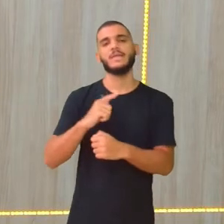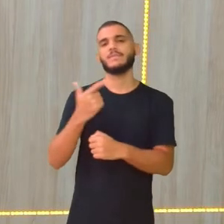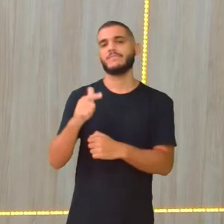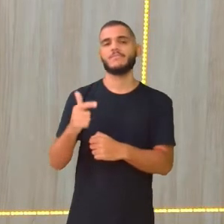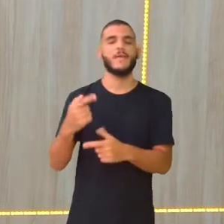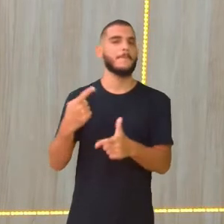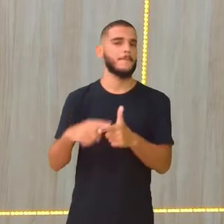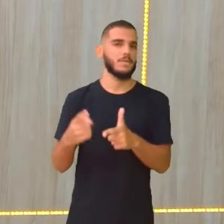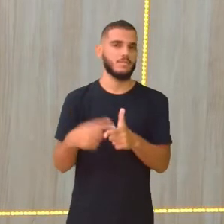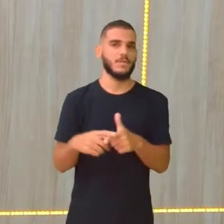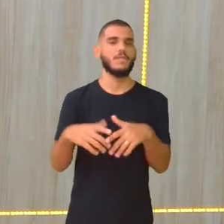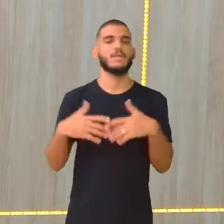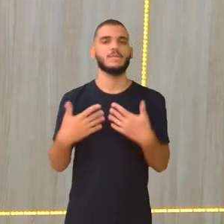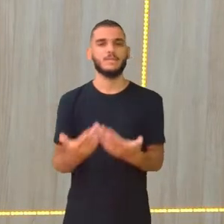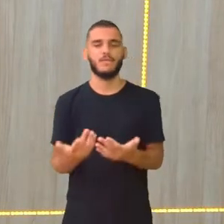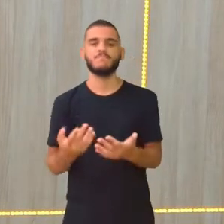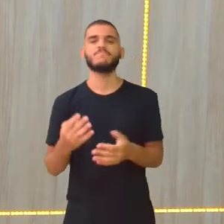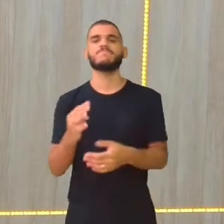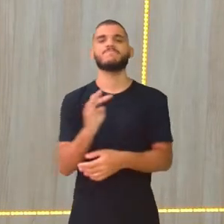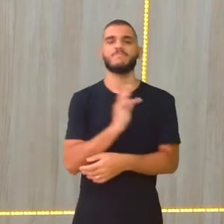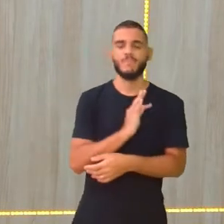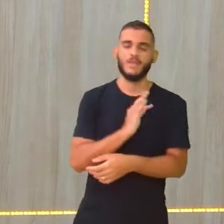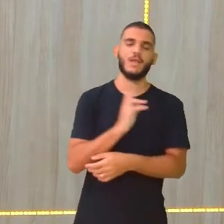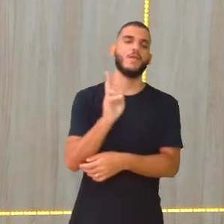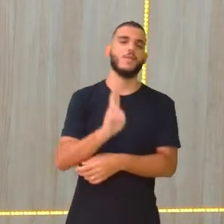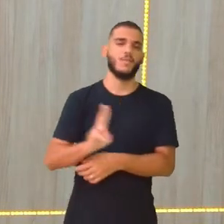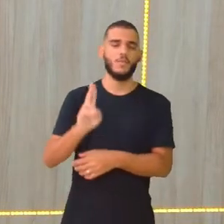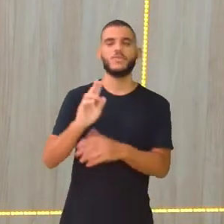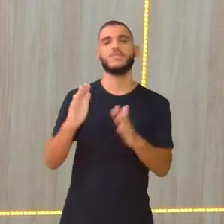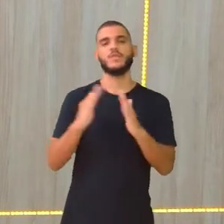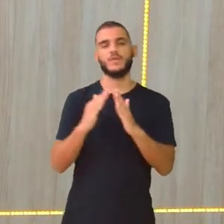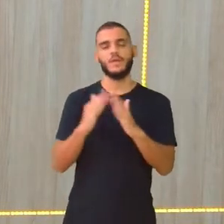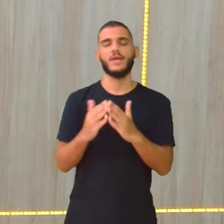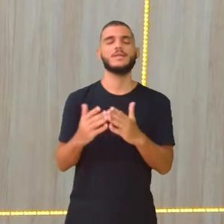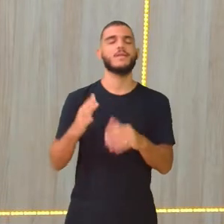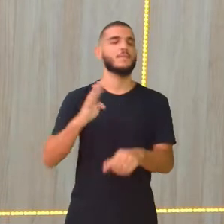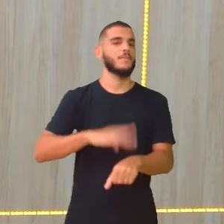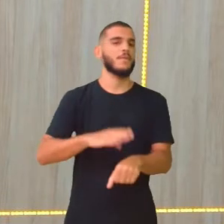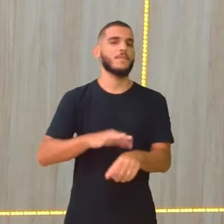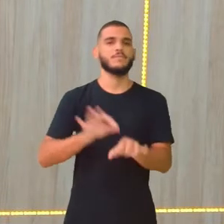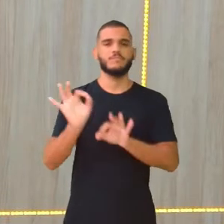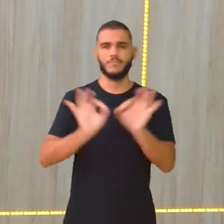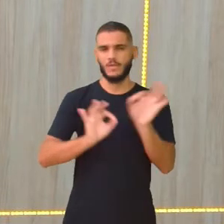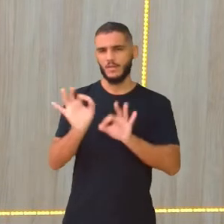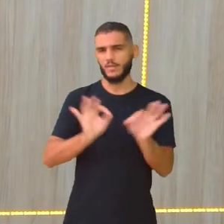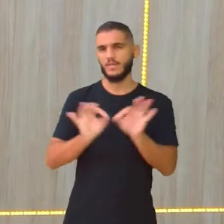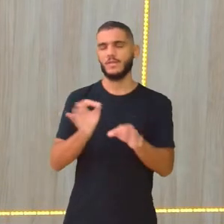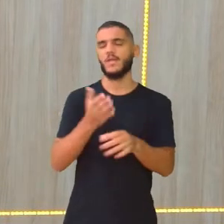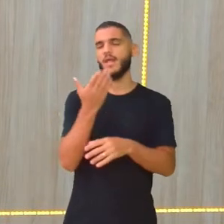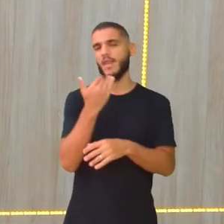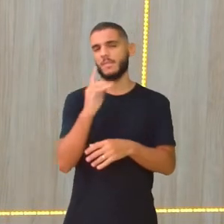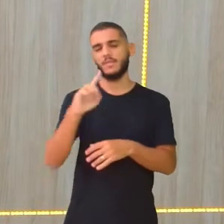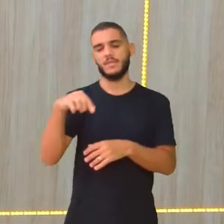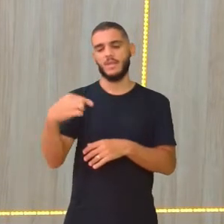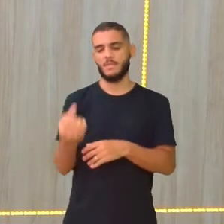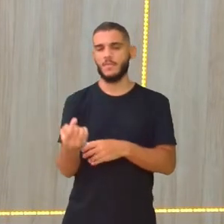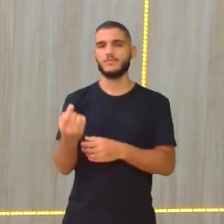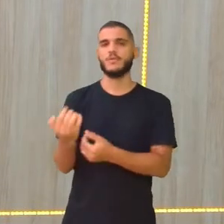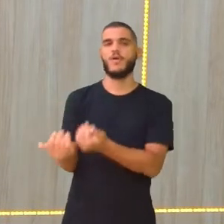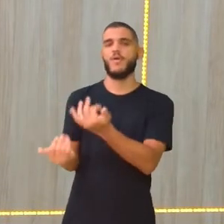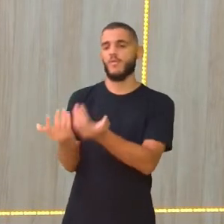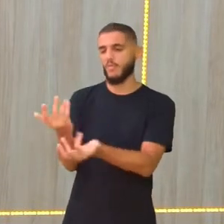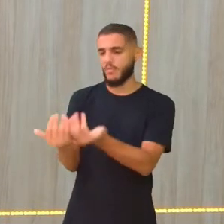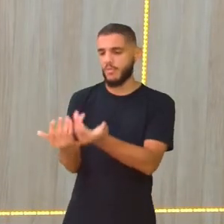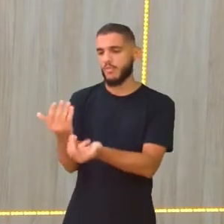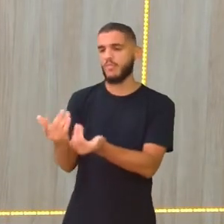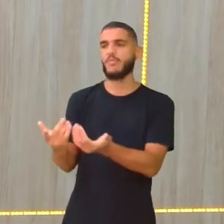contaminação. Uma dessas técnicas a gente até usa em casa. No momento que a gente prepara um determinado tipo de alimento, após um cozimento, a gente tem que ter